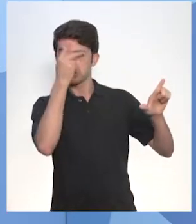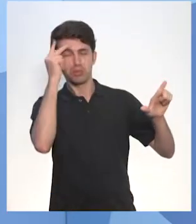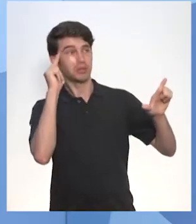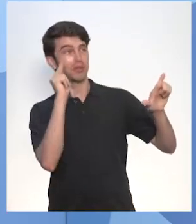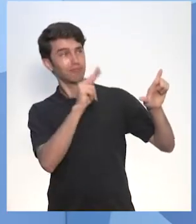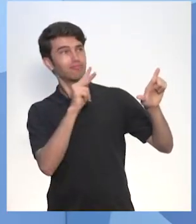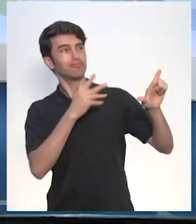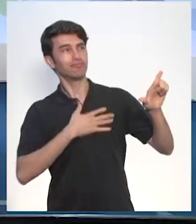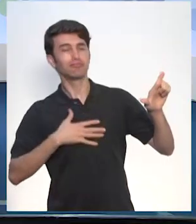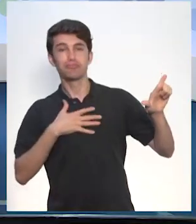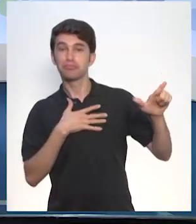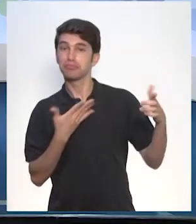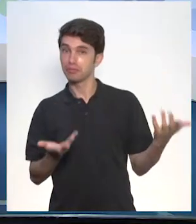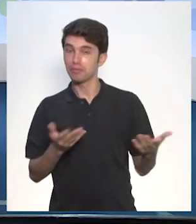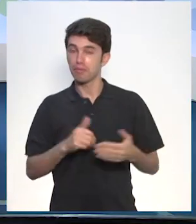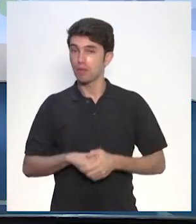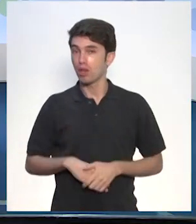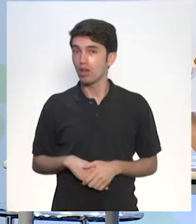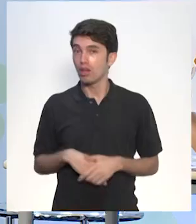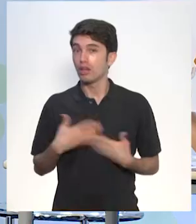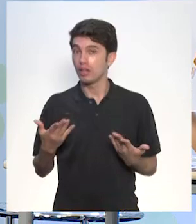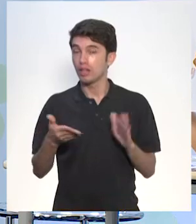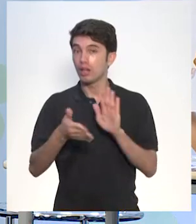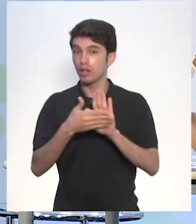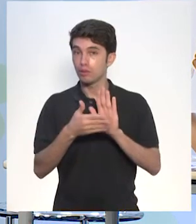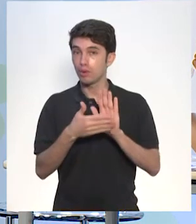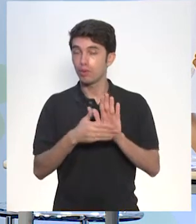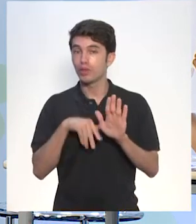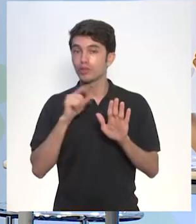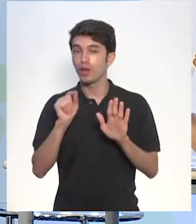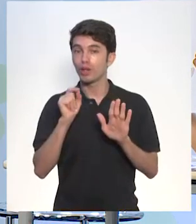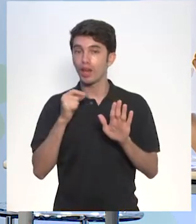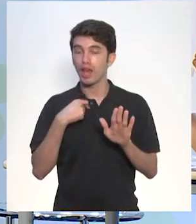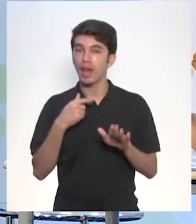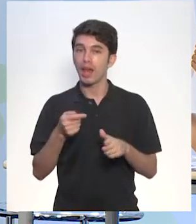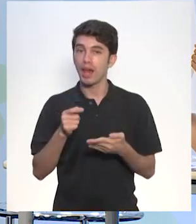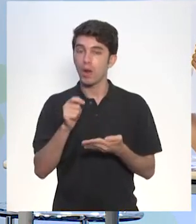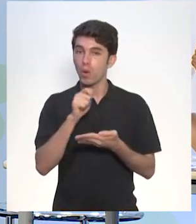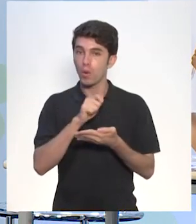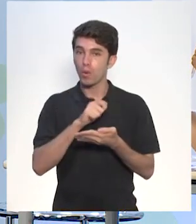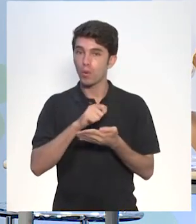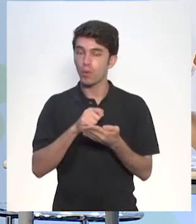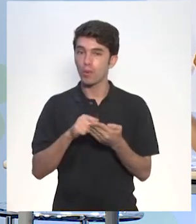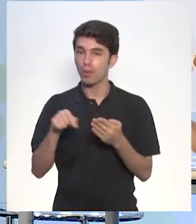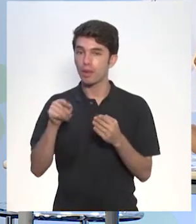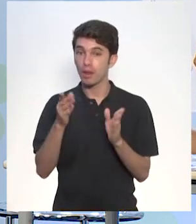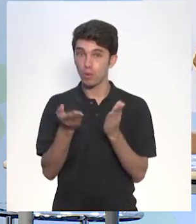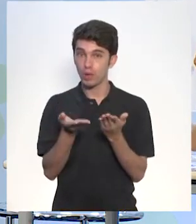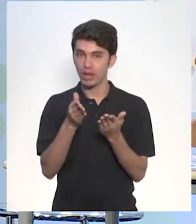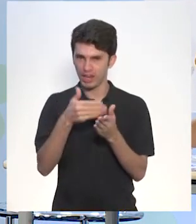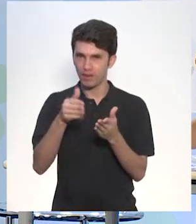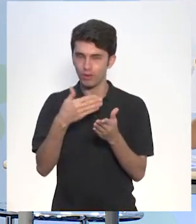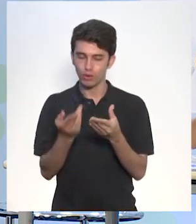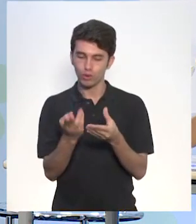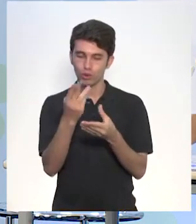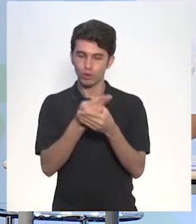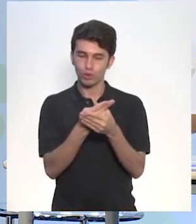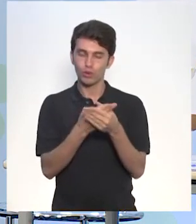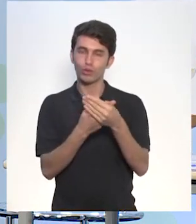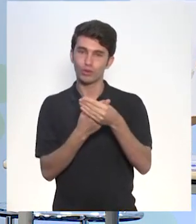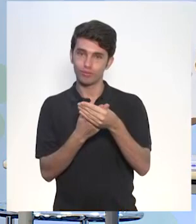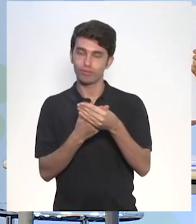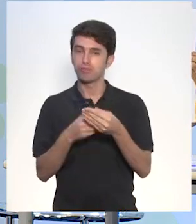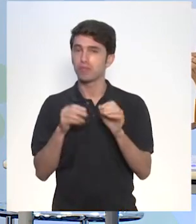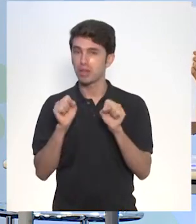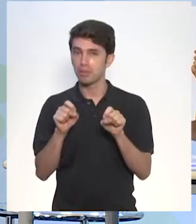verem. Inclusive, uma das nossas propostas era o marca-texto, não é? A professora Maria Fernanda, que deu aula para o sexto